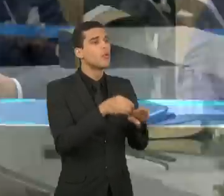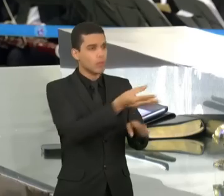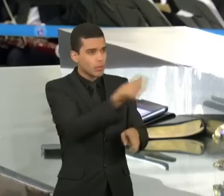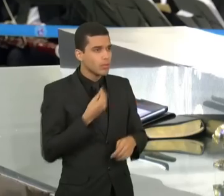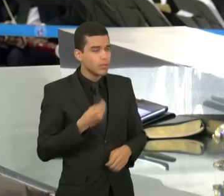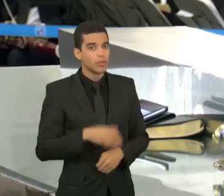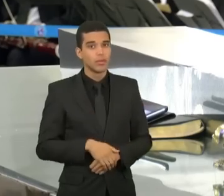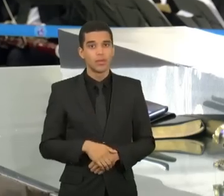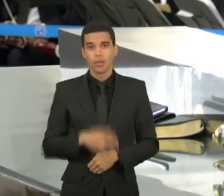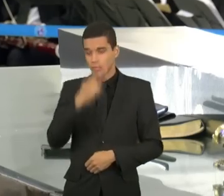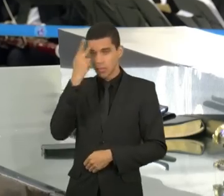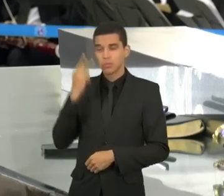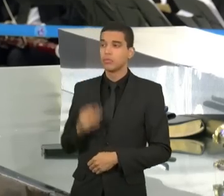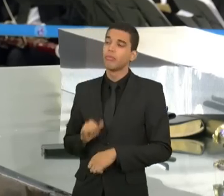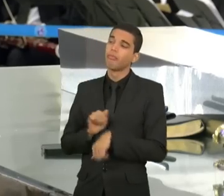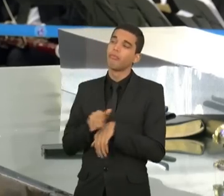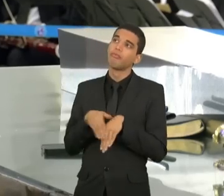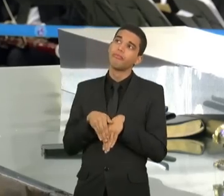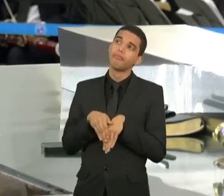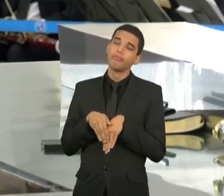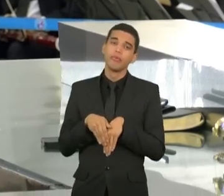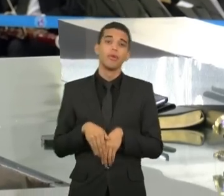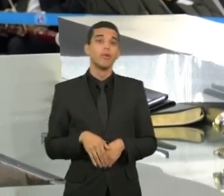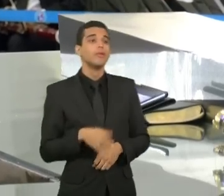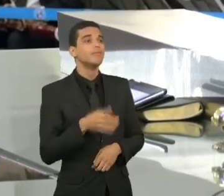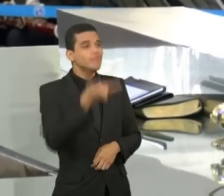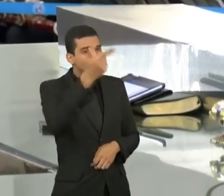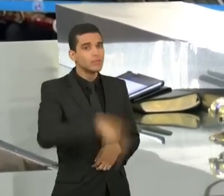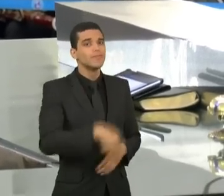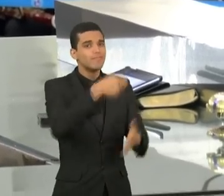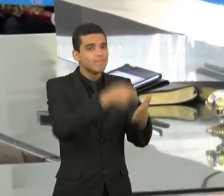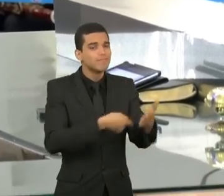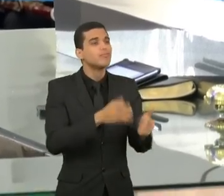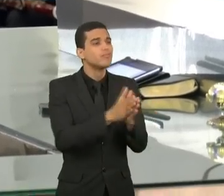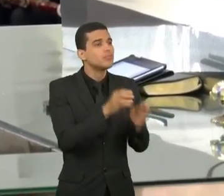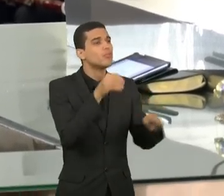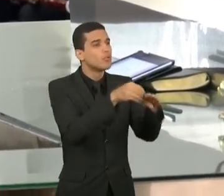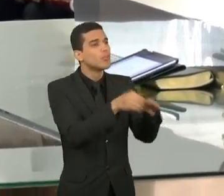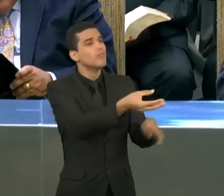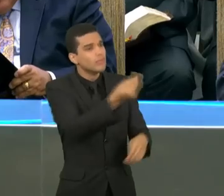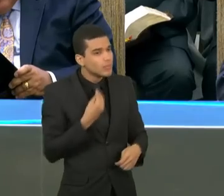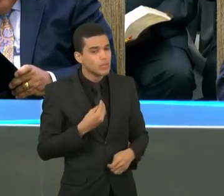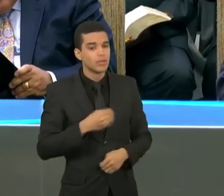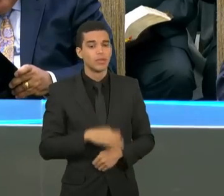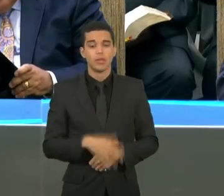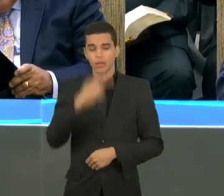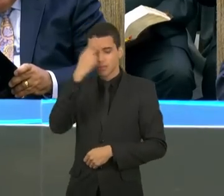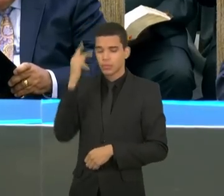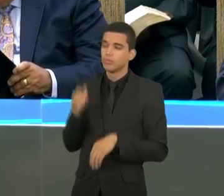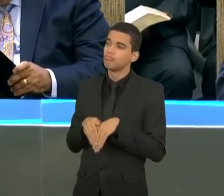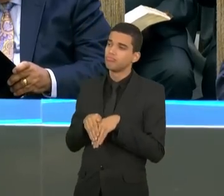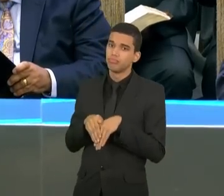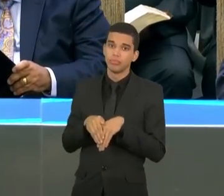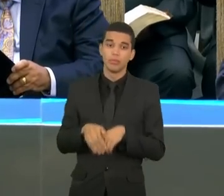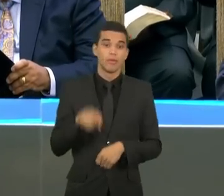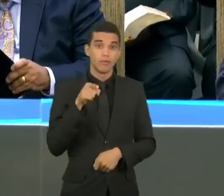novo: pega o copo para mim, abre, e você não pega. Aí você pega e diz assim: pega o copo para mim e abre, por favor. Você